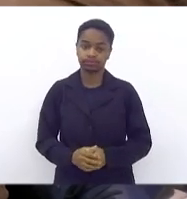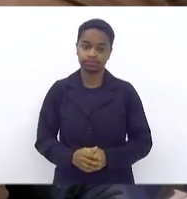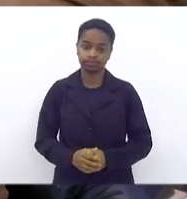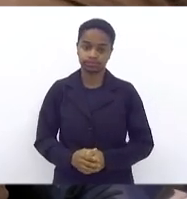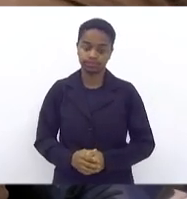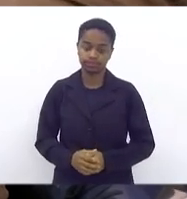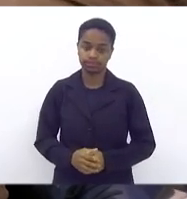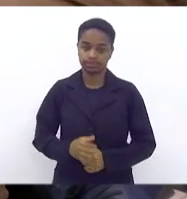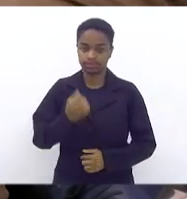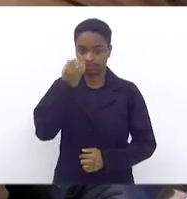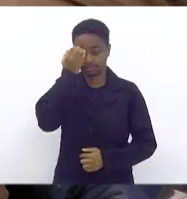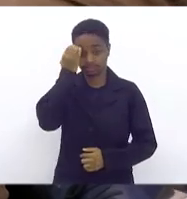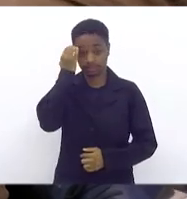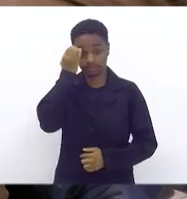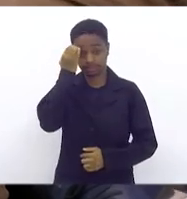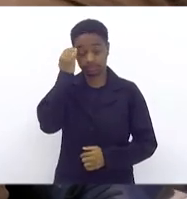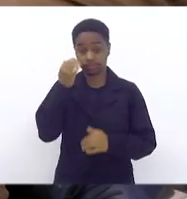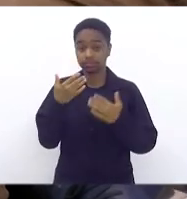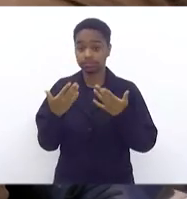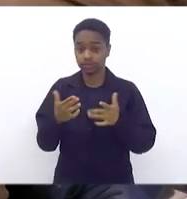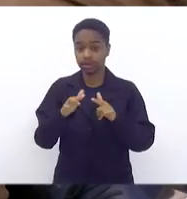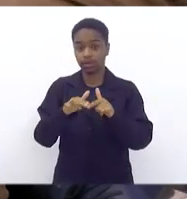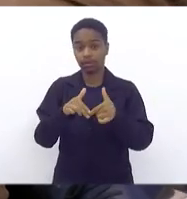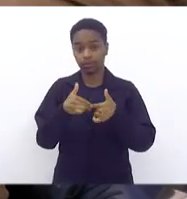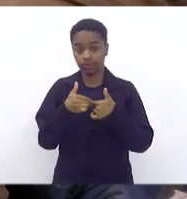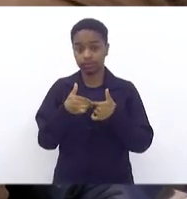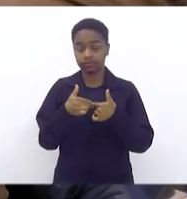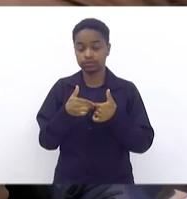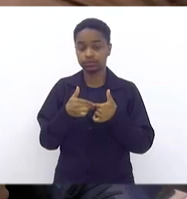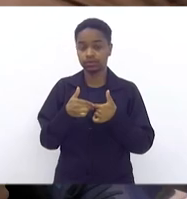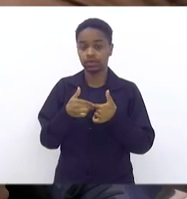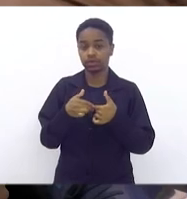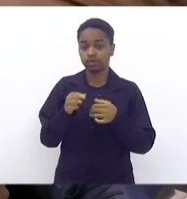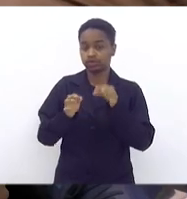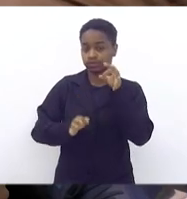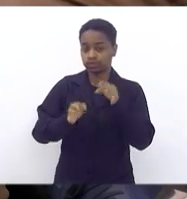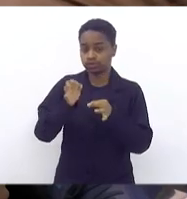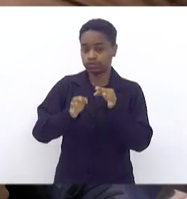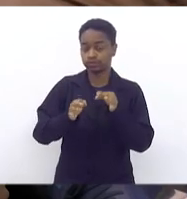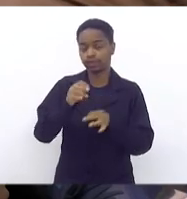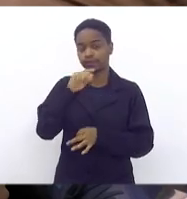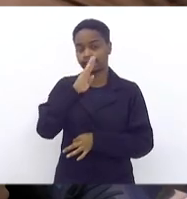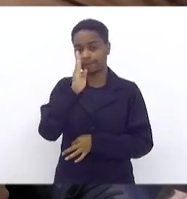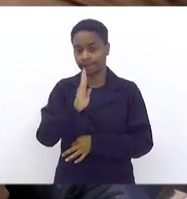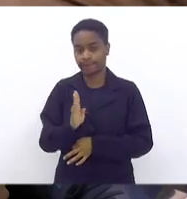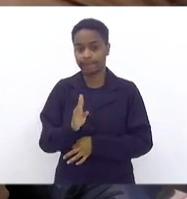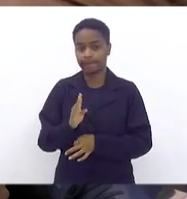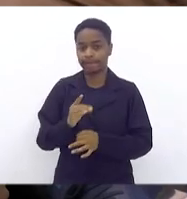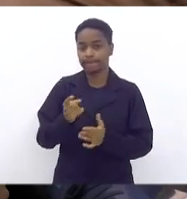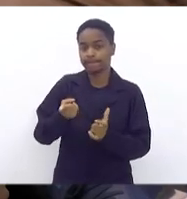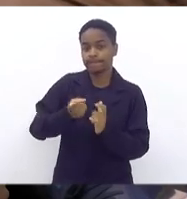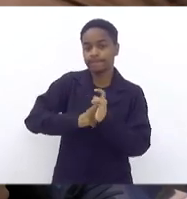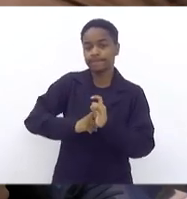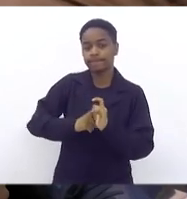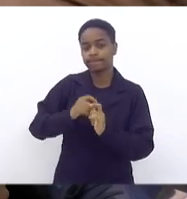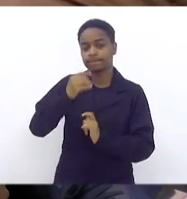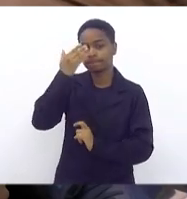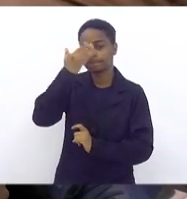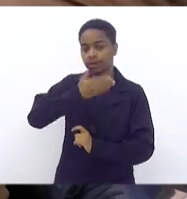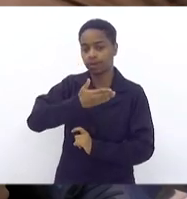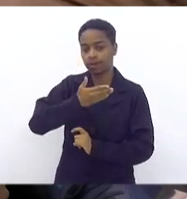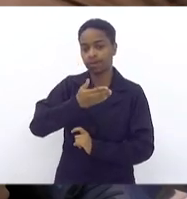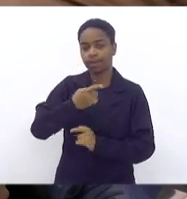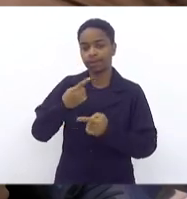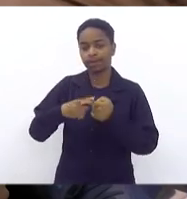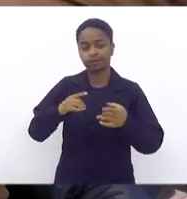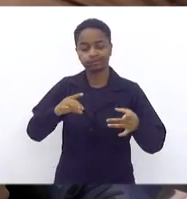justamente por conta dessa dependência da justiça brasileira das as provas eh eh que dependem